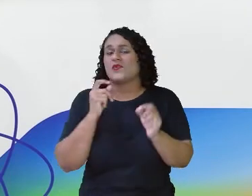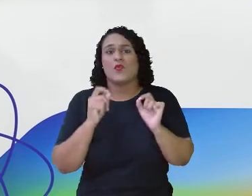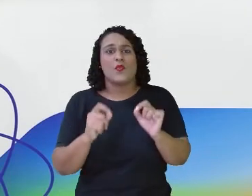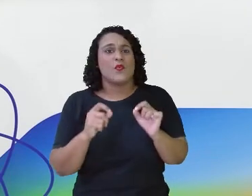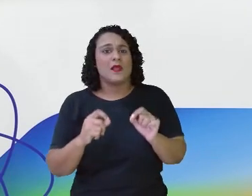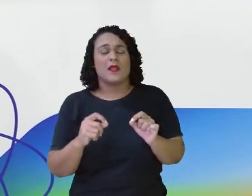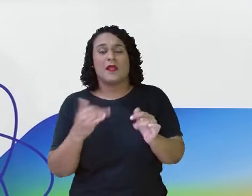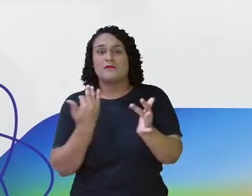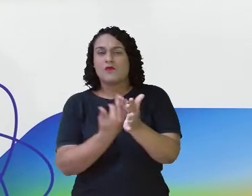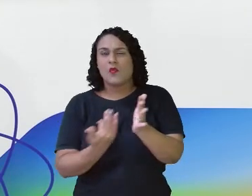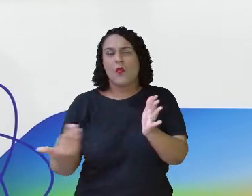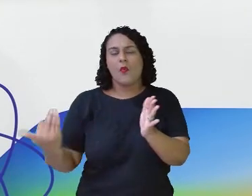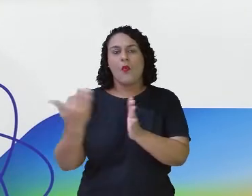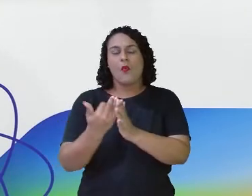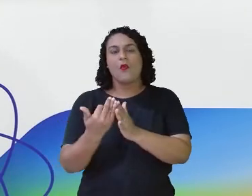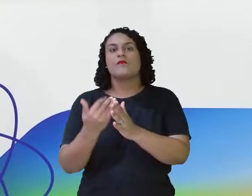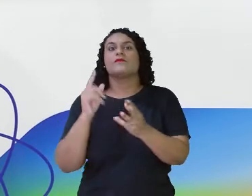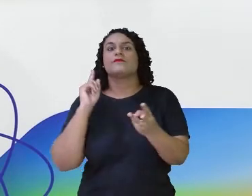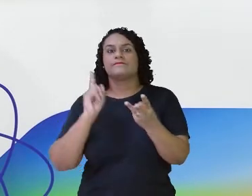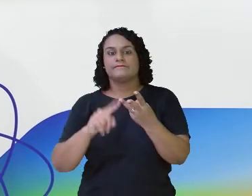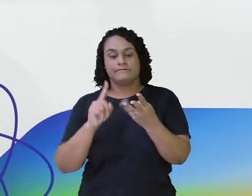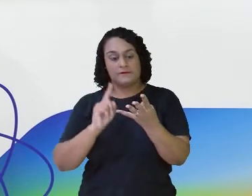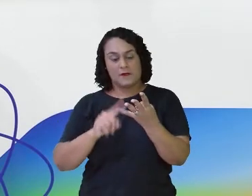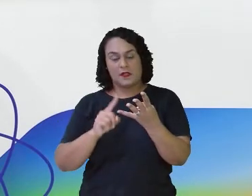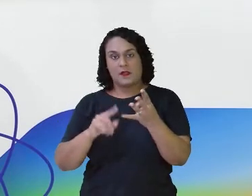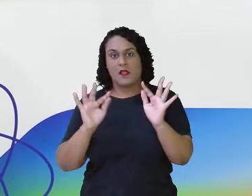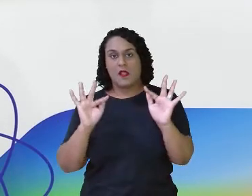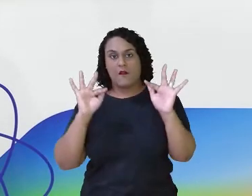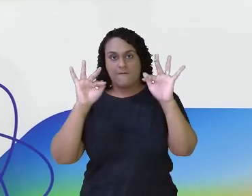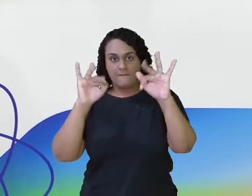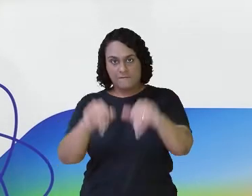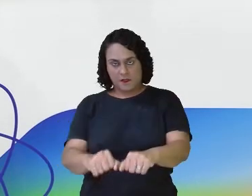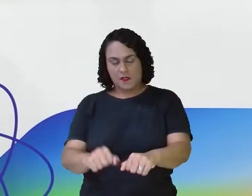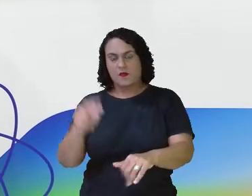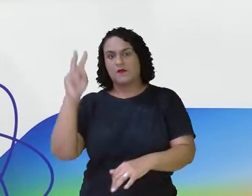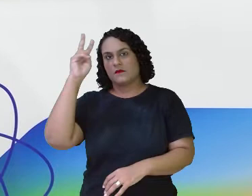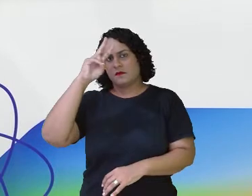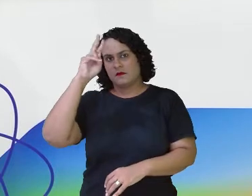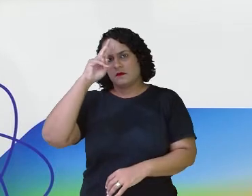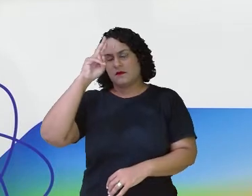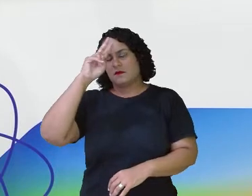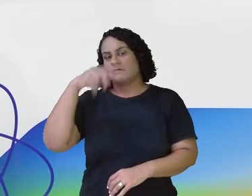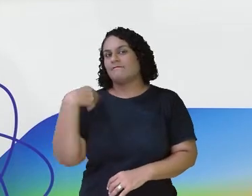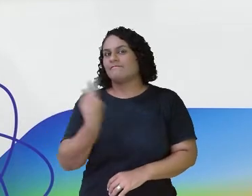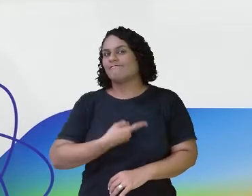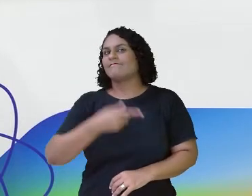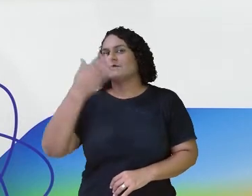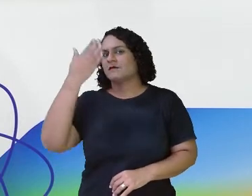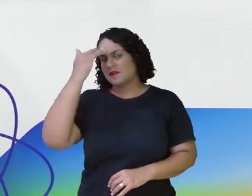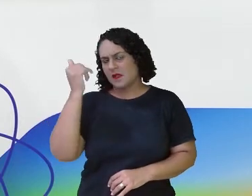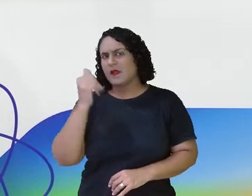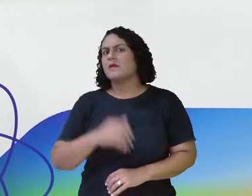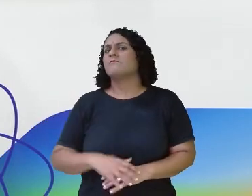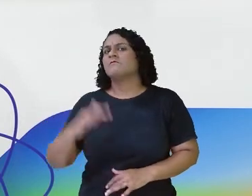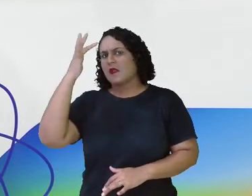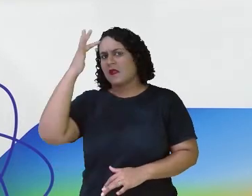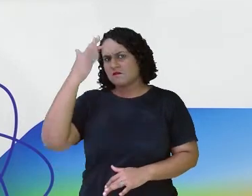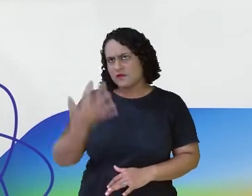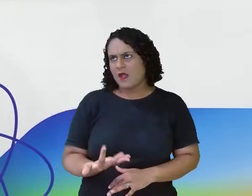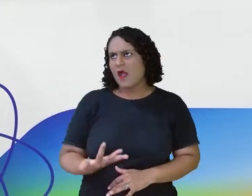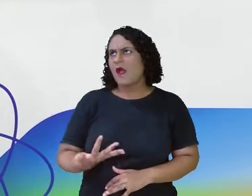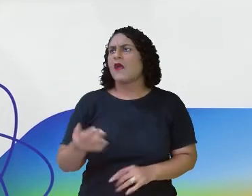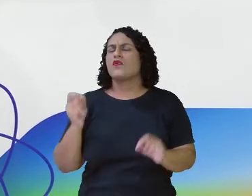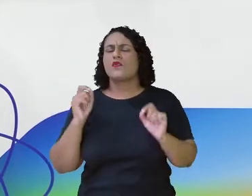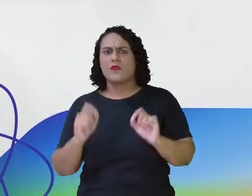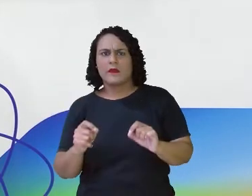por fim, vem o desfecho, que é a solução, é o término da história, e a gente sabe que solução foi encontrada, que